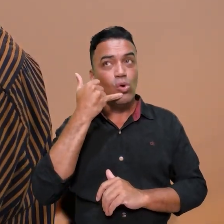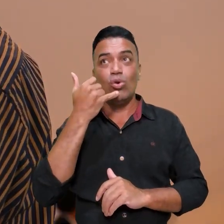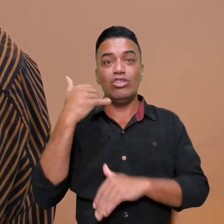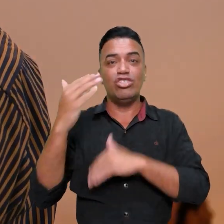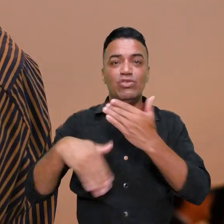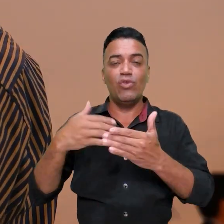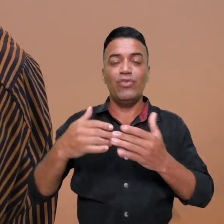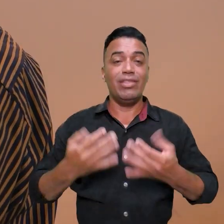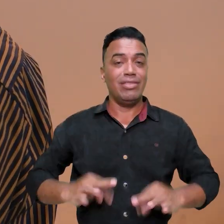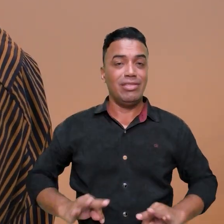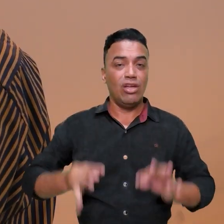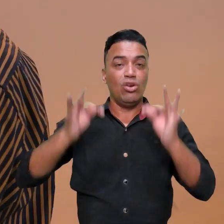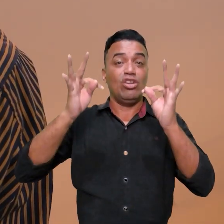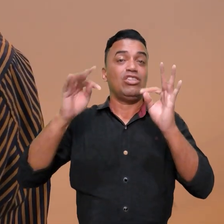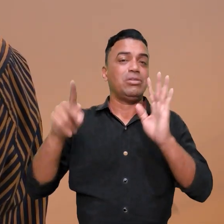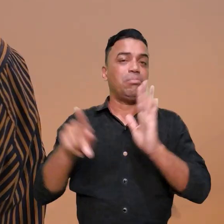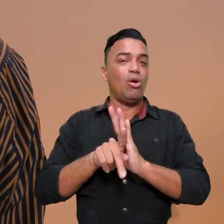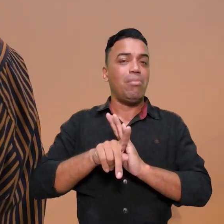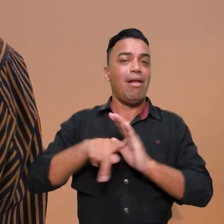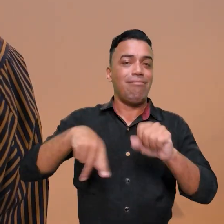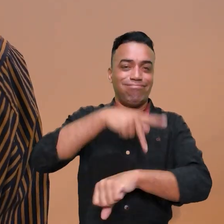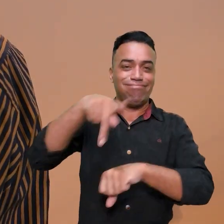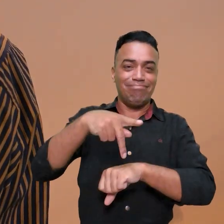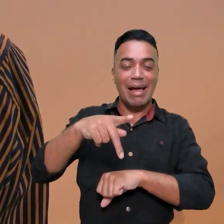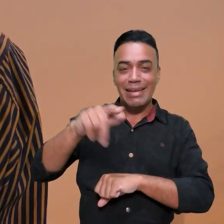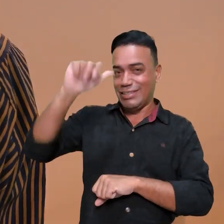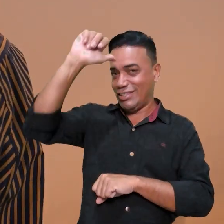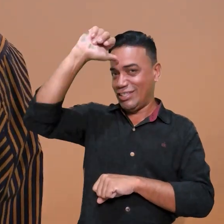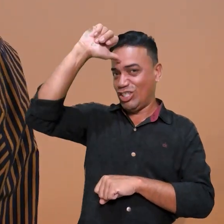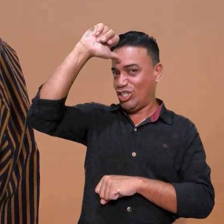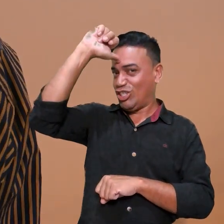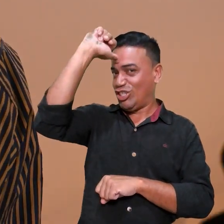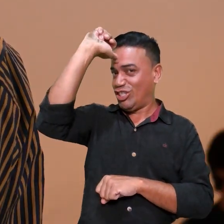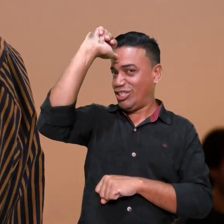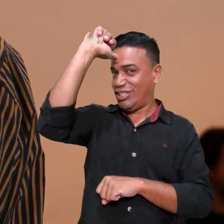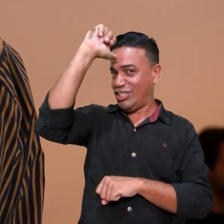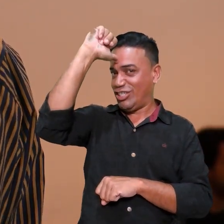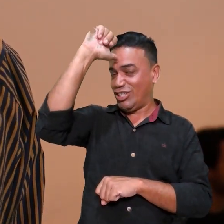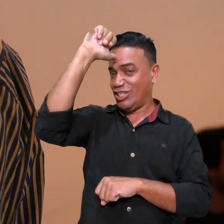em Hyderabad ou Bangalore, na Índia. E por